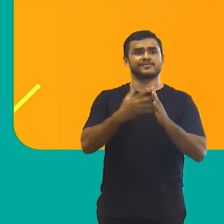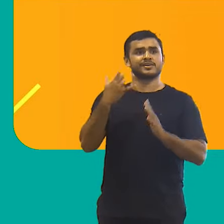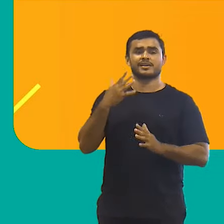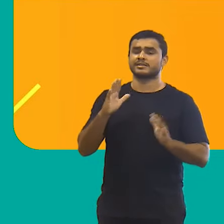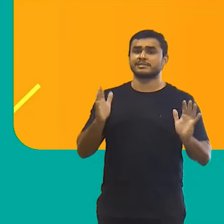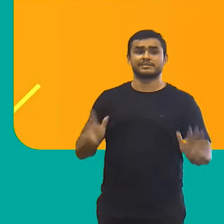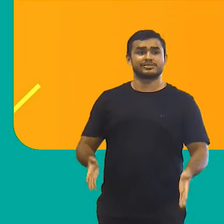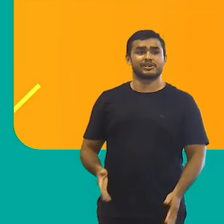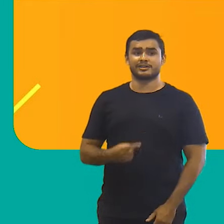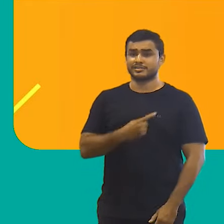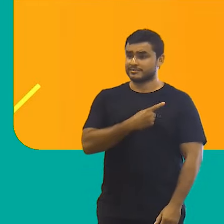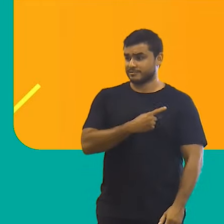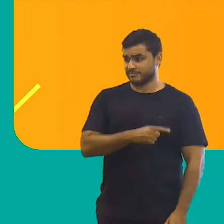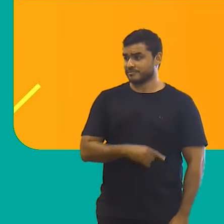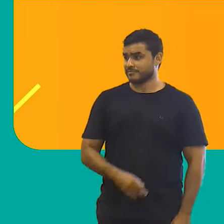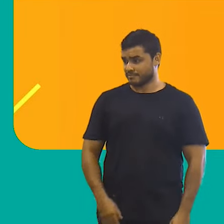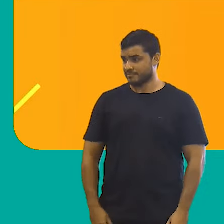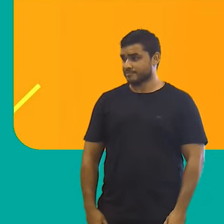prova do Enem.